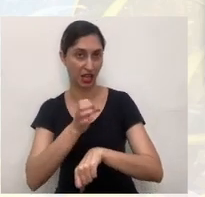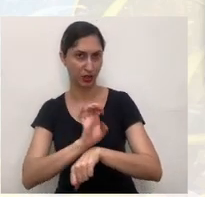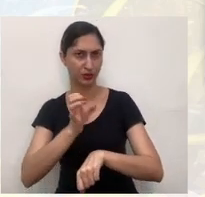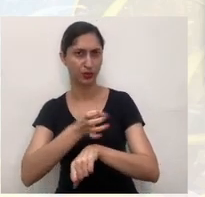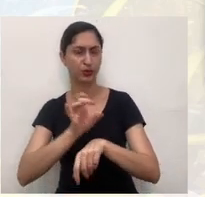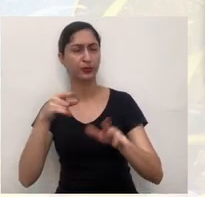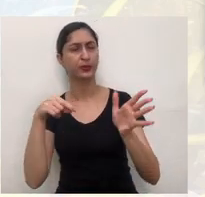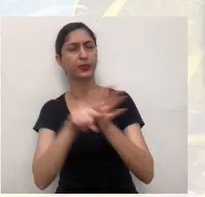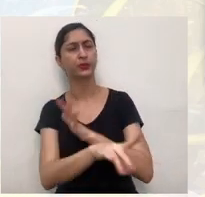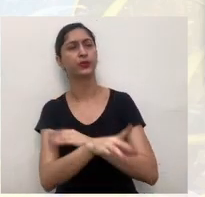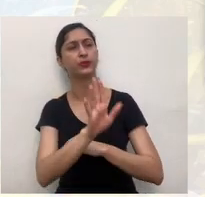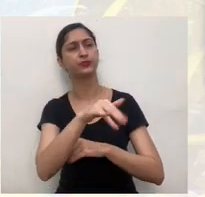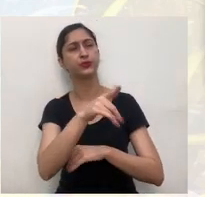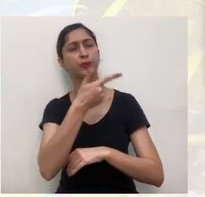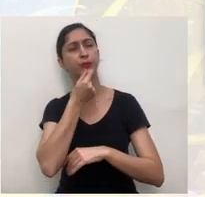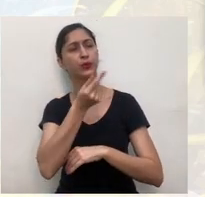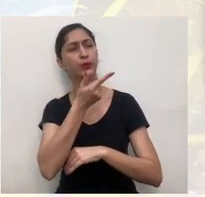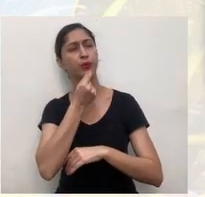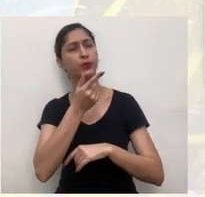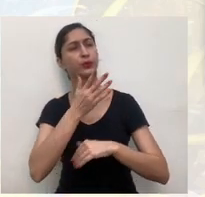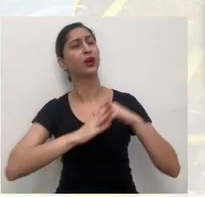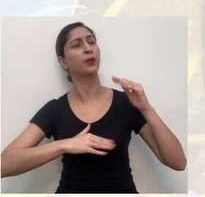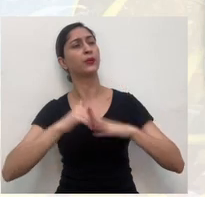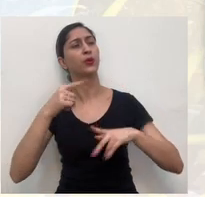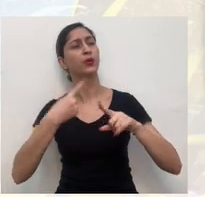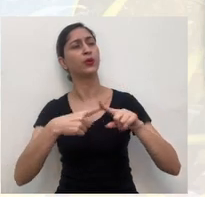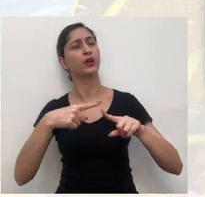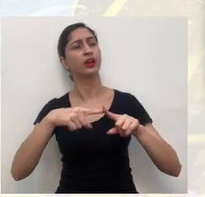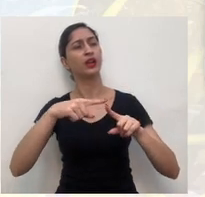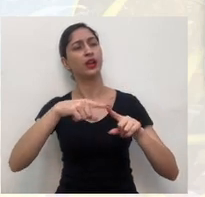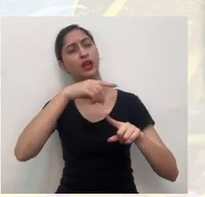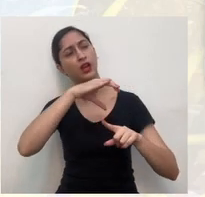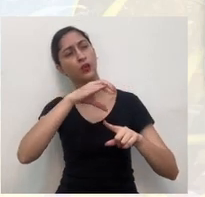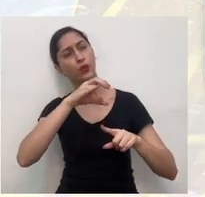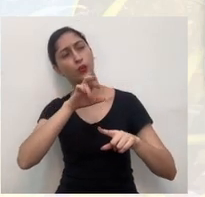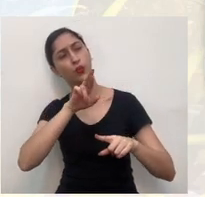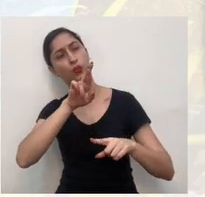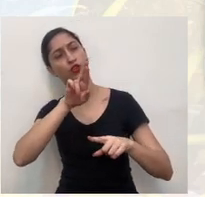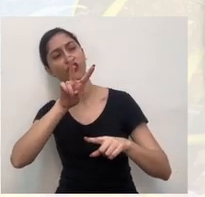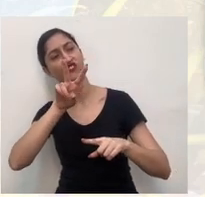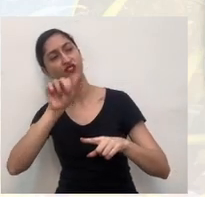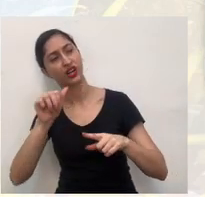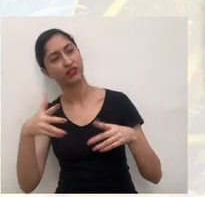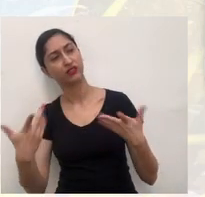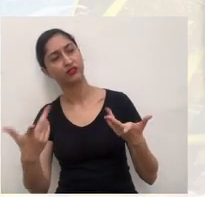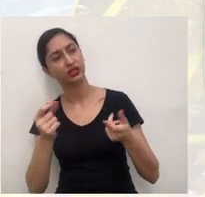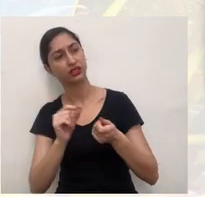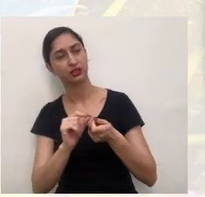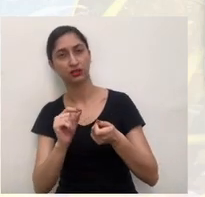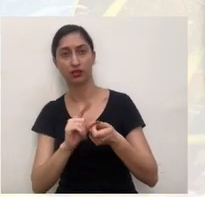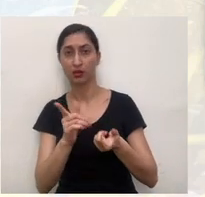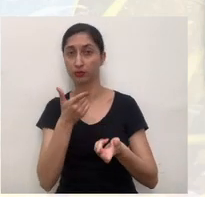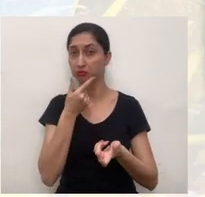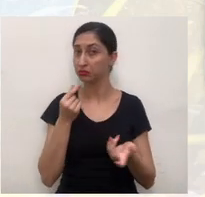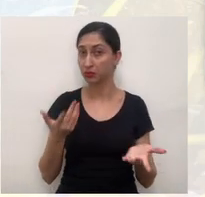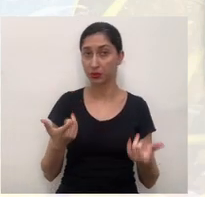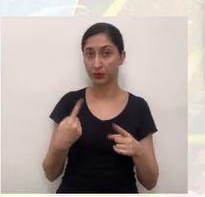por que o senhor decidiu fazer formas curvas? Aí ele olhou para o cara e disse assim: porque eu